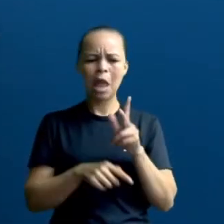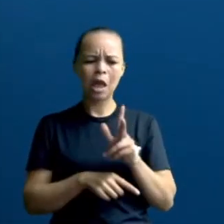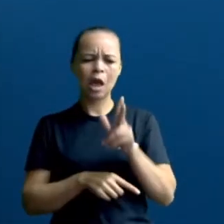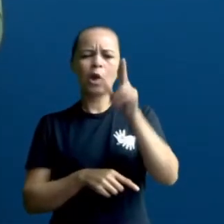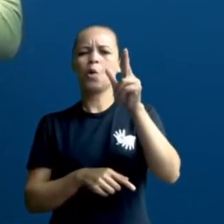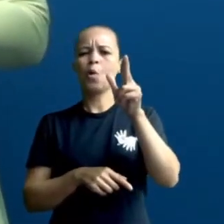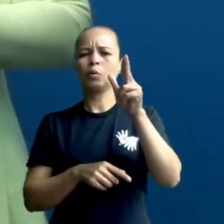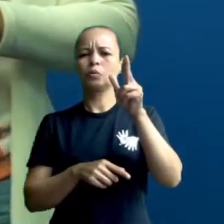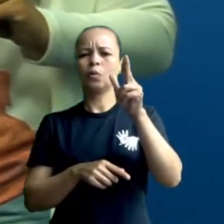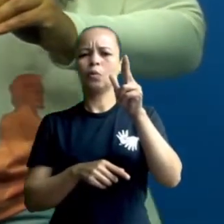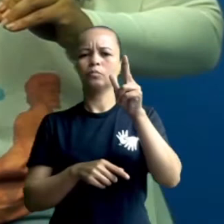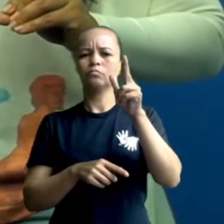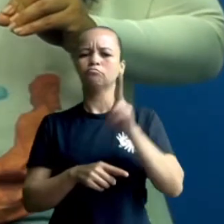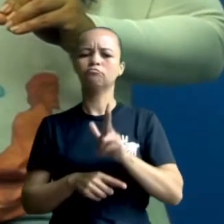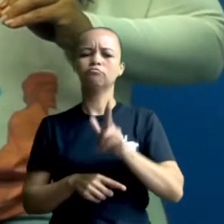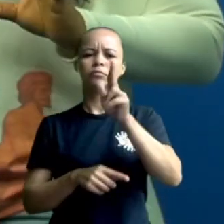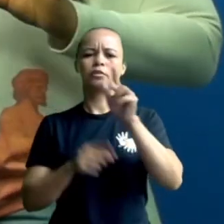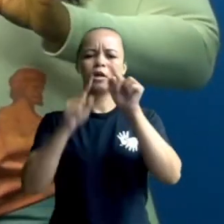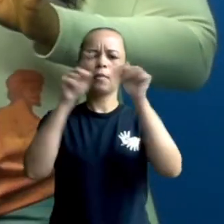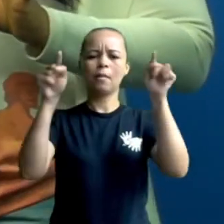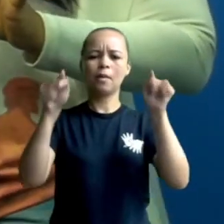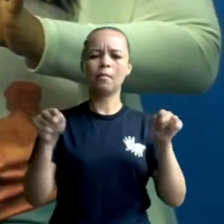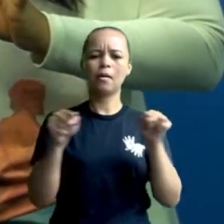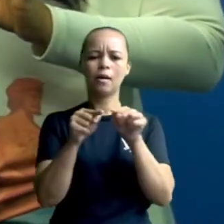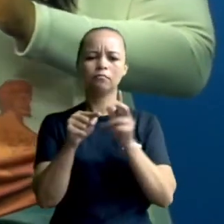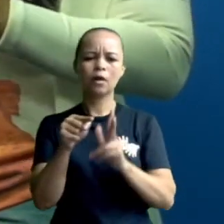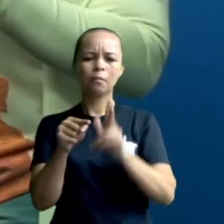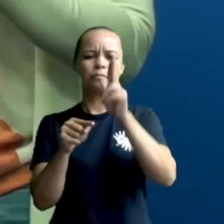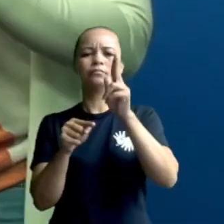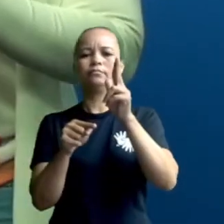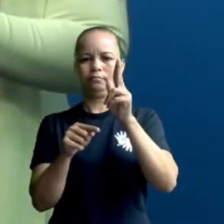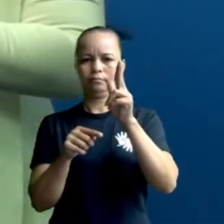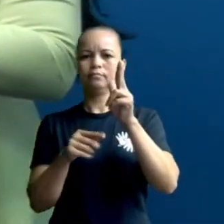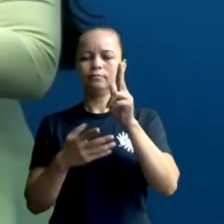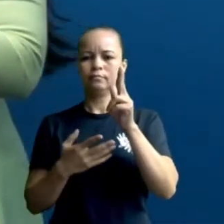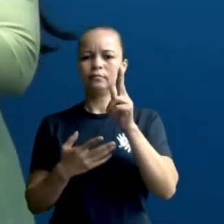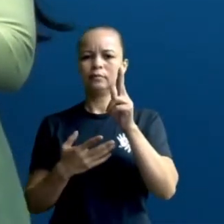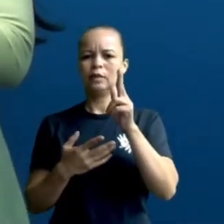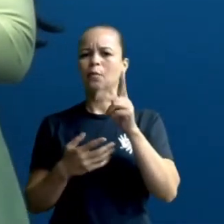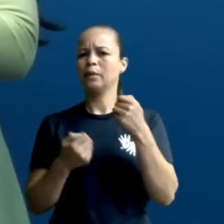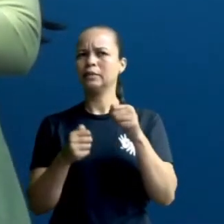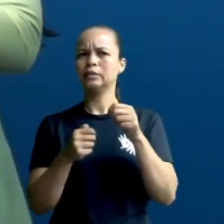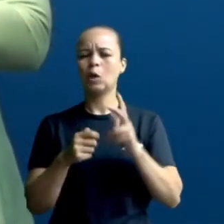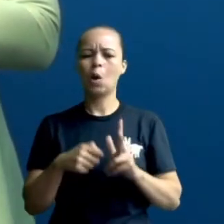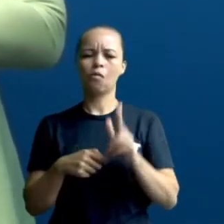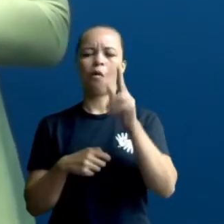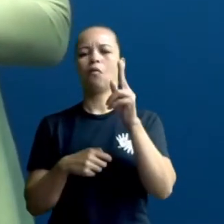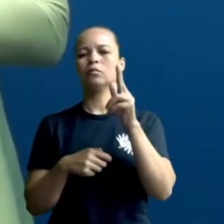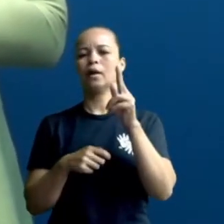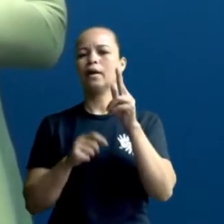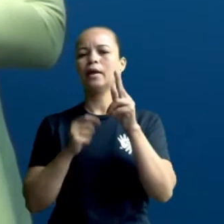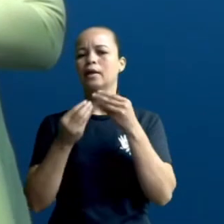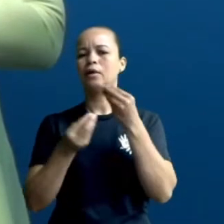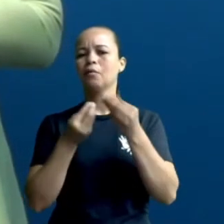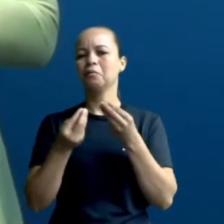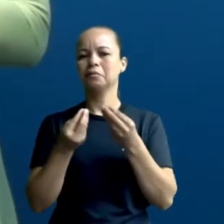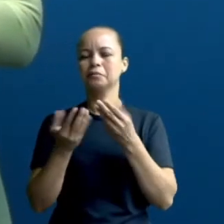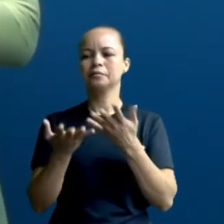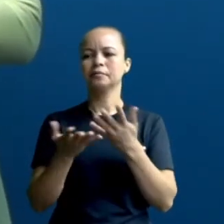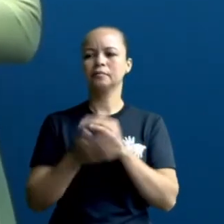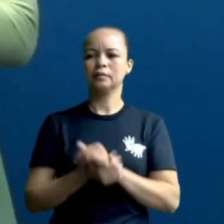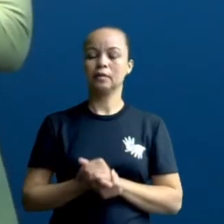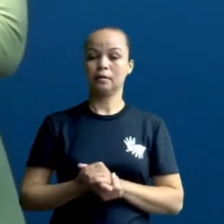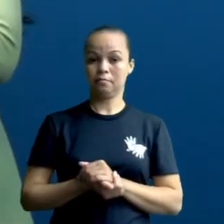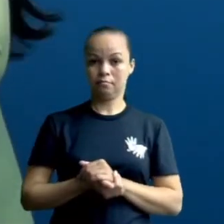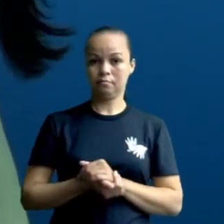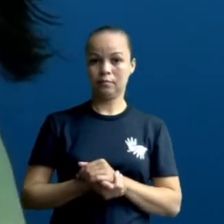ao meio. Vamos imaginar que eu tenho que cortar ele, tá certo? Então,